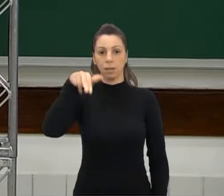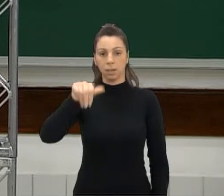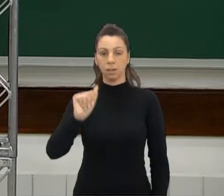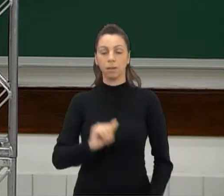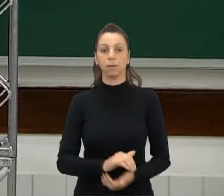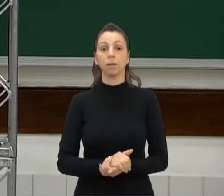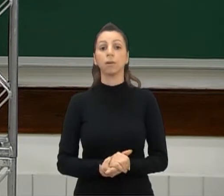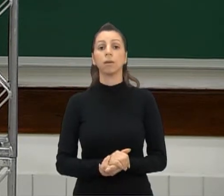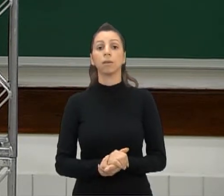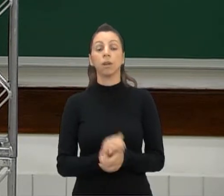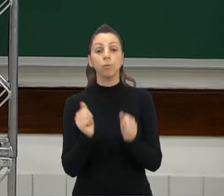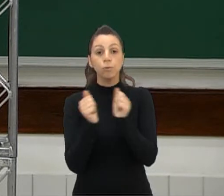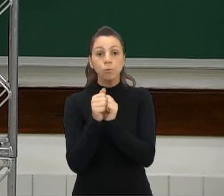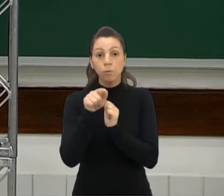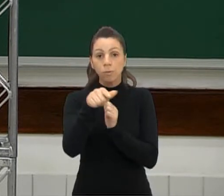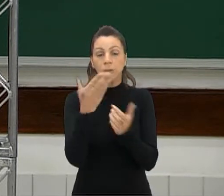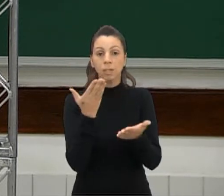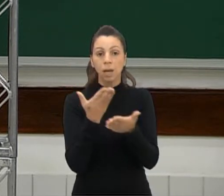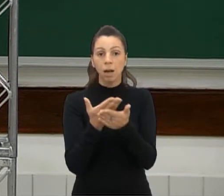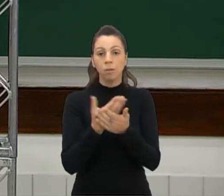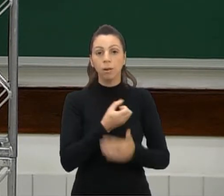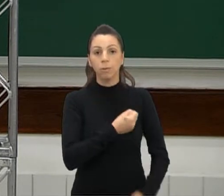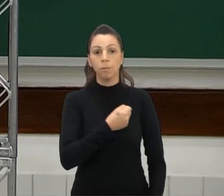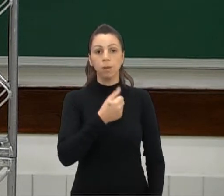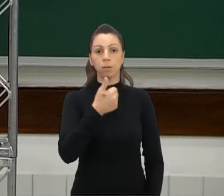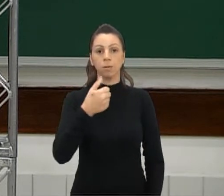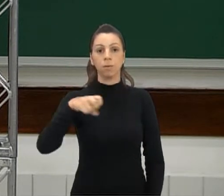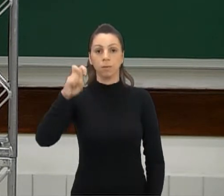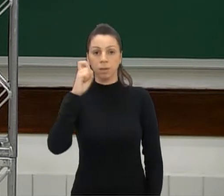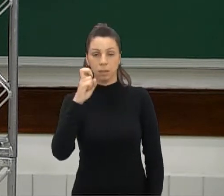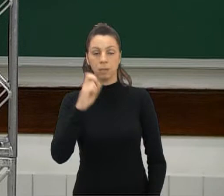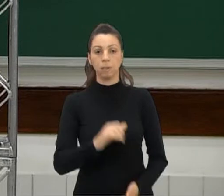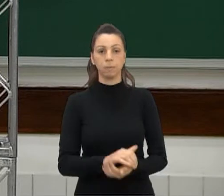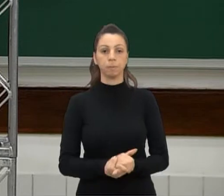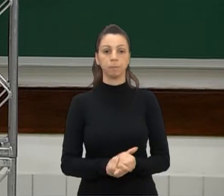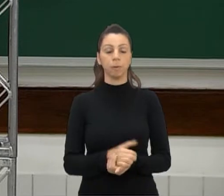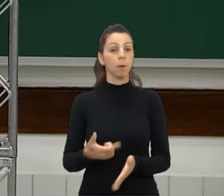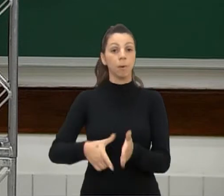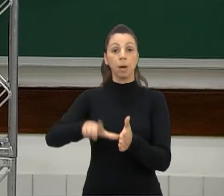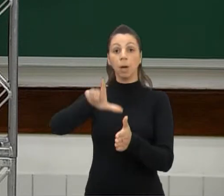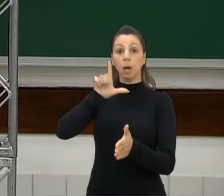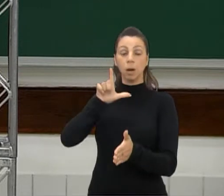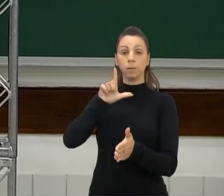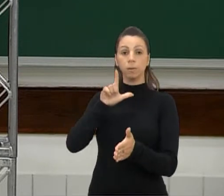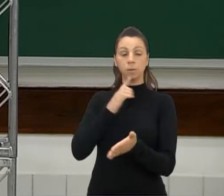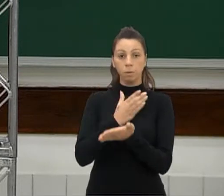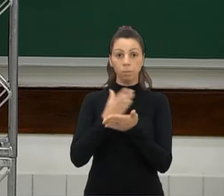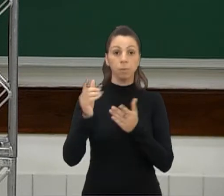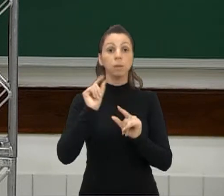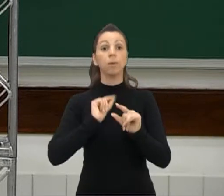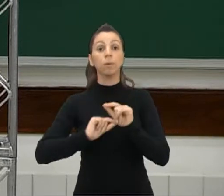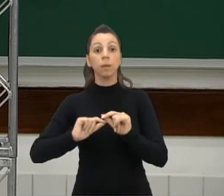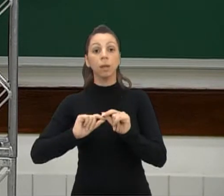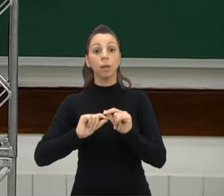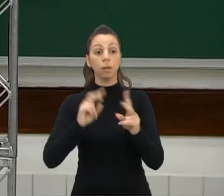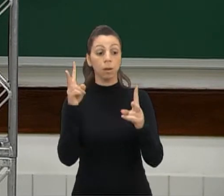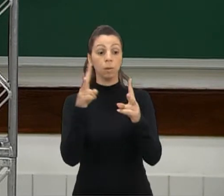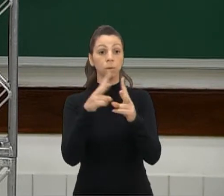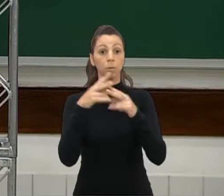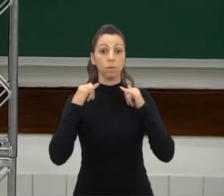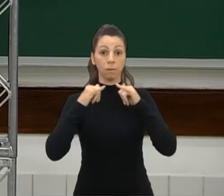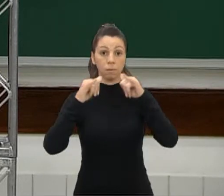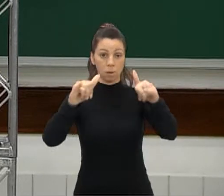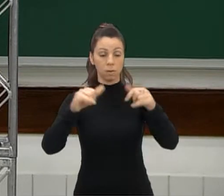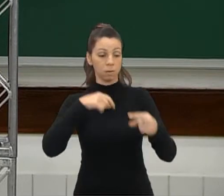número 15. Muito bem, antes da gente começar, eu gostaria de dar alguns recadinhos a vocês. O primeiro diz respeito